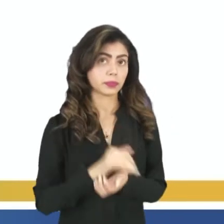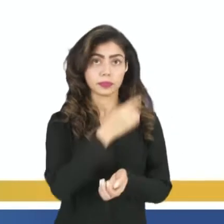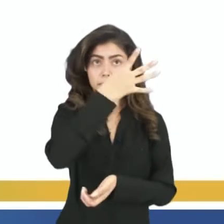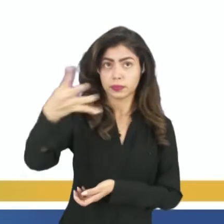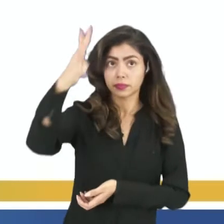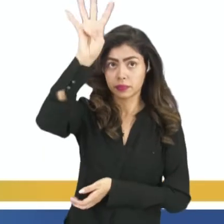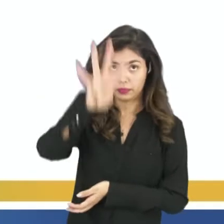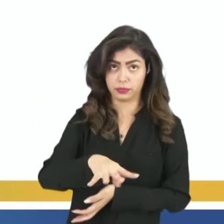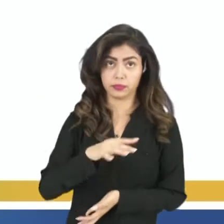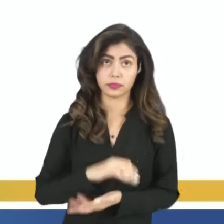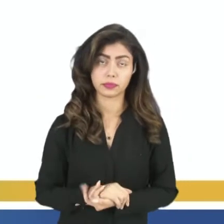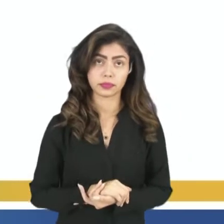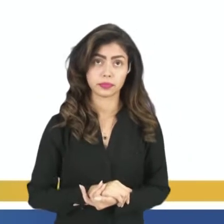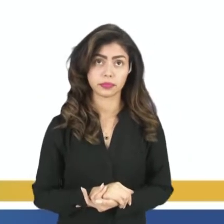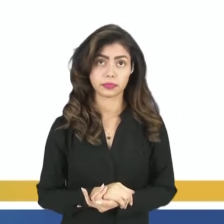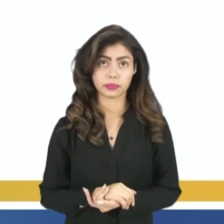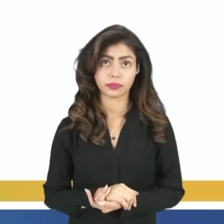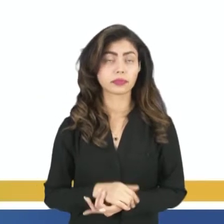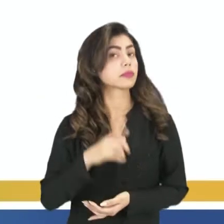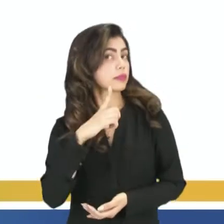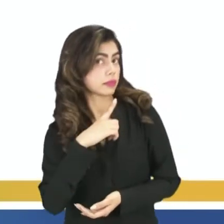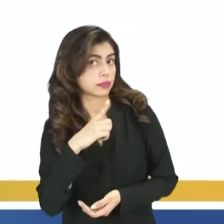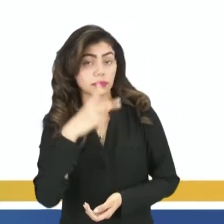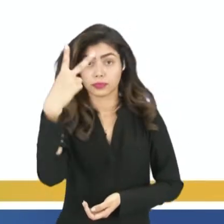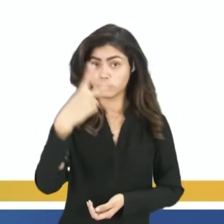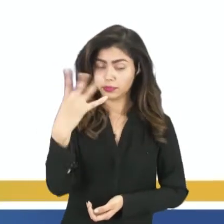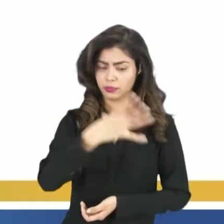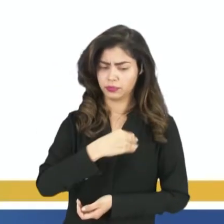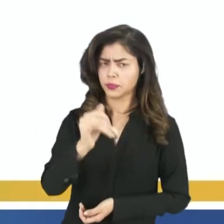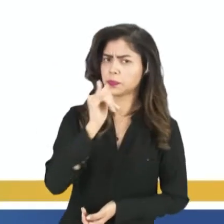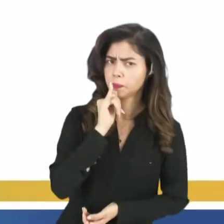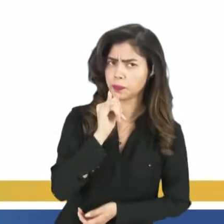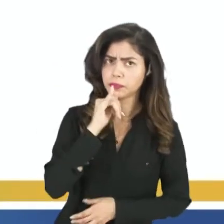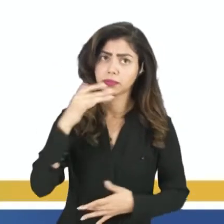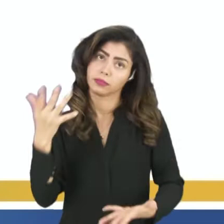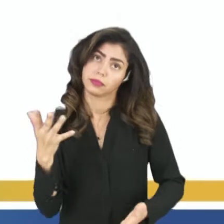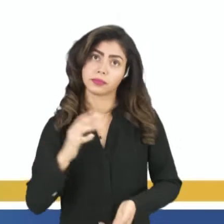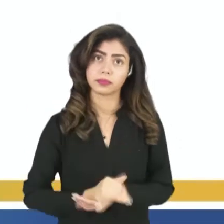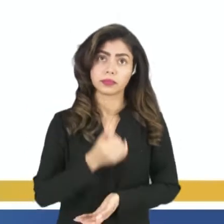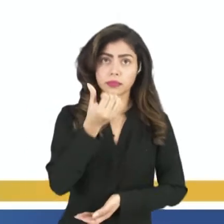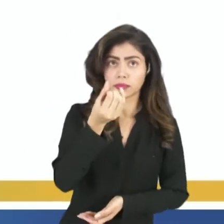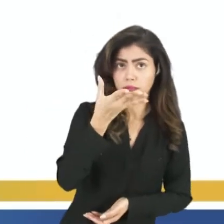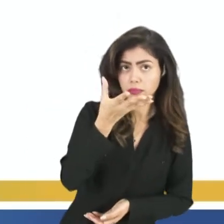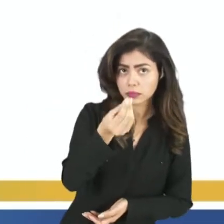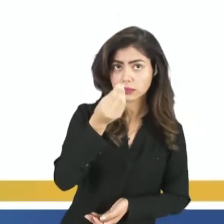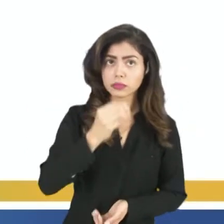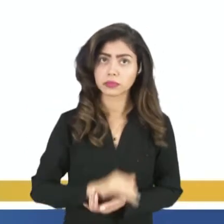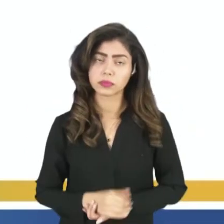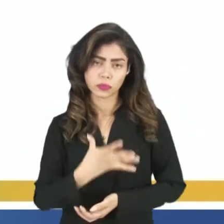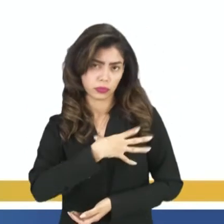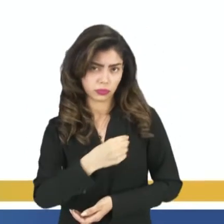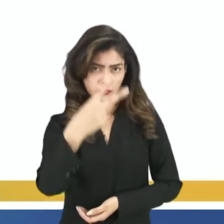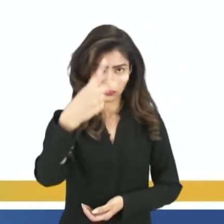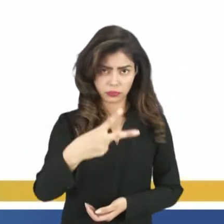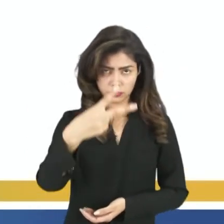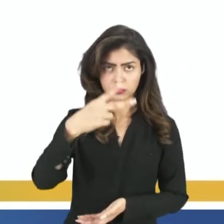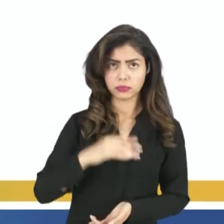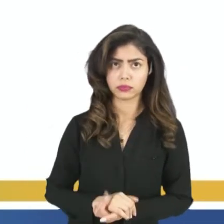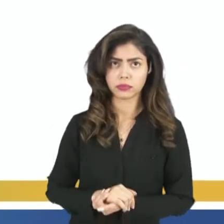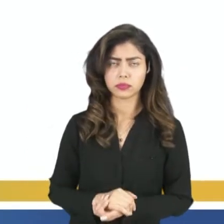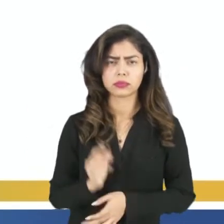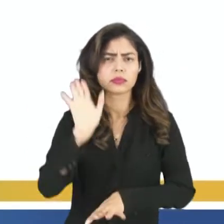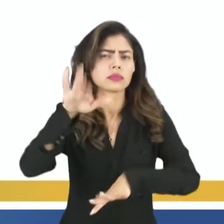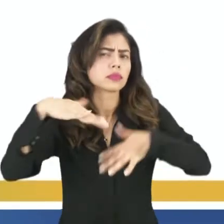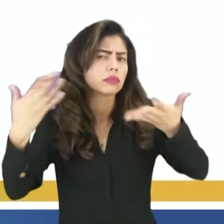tabela, a quantidade de pessoas que possuem 2 filhos, por exemplo. São 60 pessoas que possuem 2 filhos. Isso equivale a